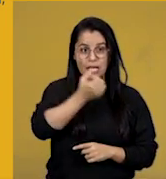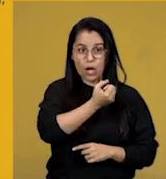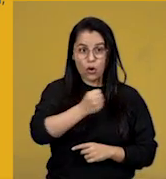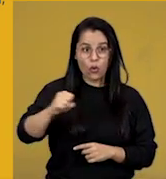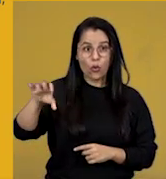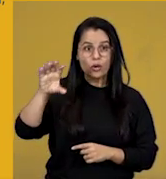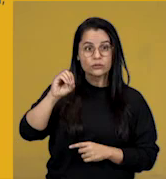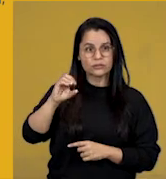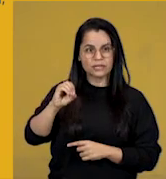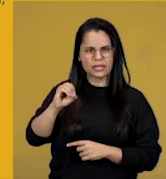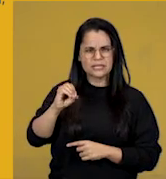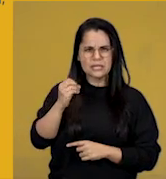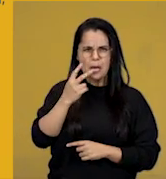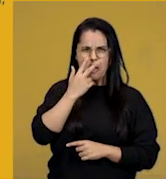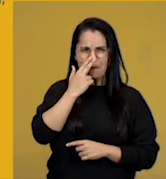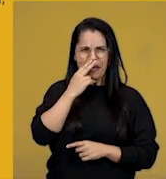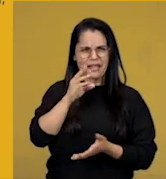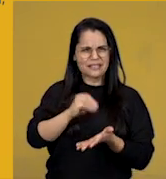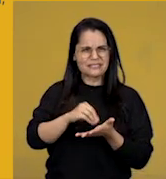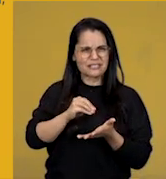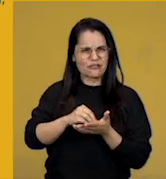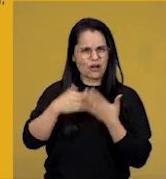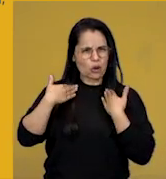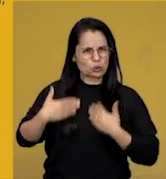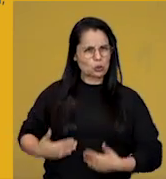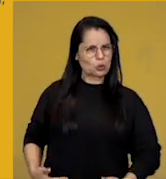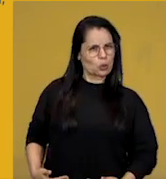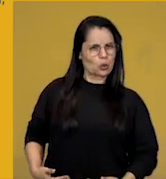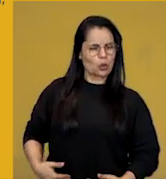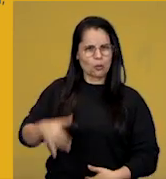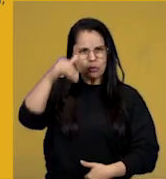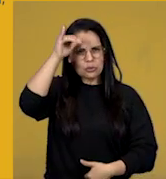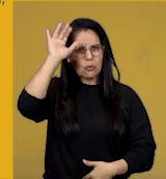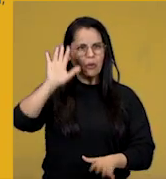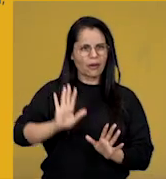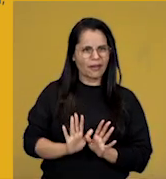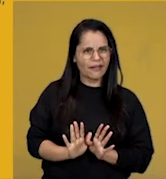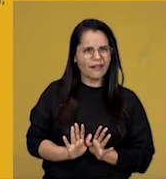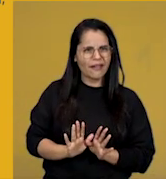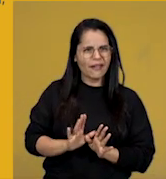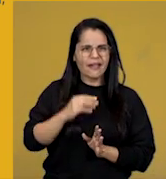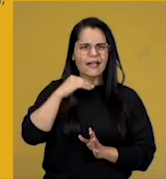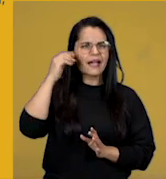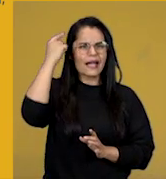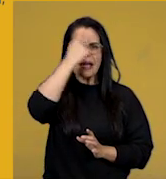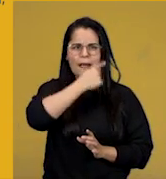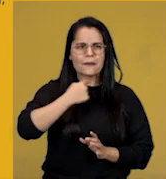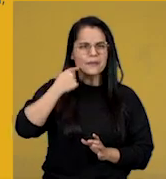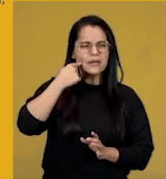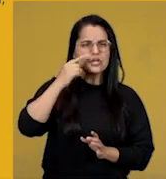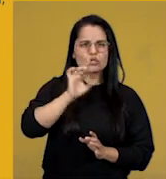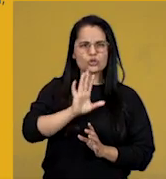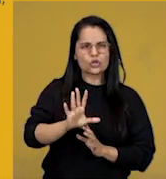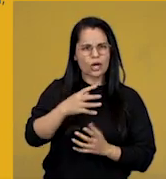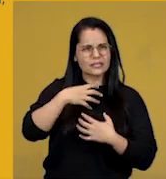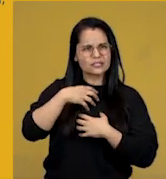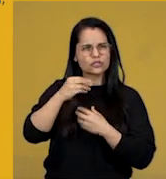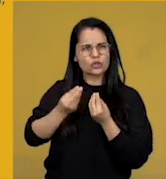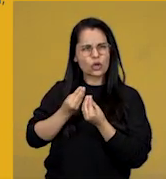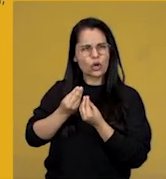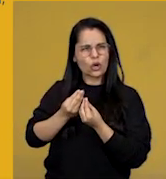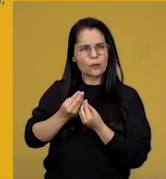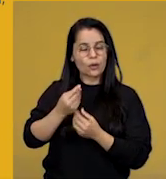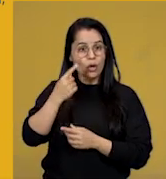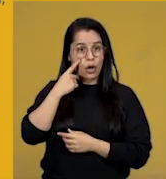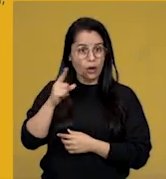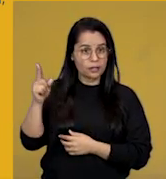800 cabeças de gado. Cabeças, em algum momento, ela tem esse sentido. Vejam, eu